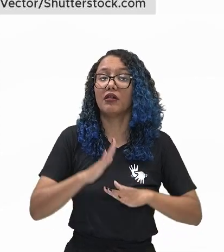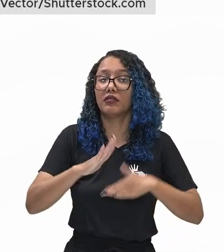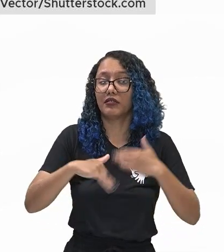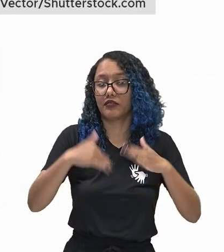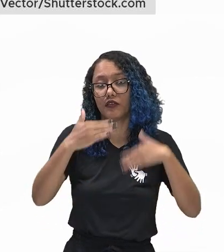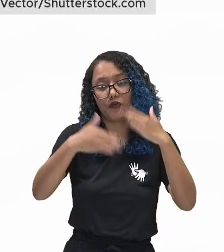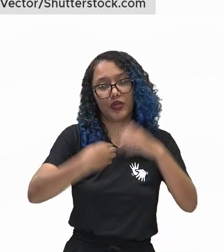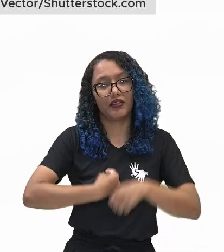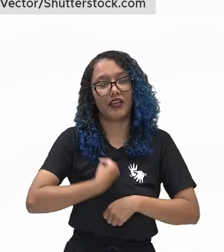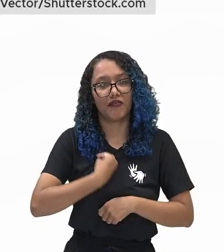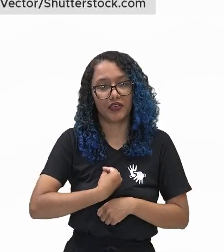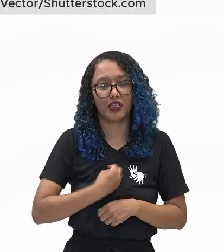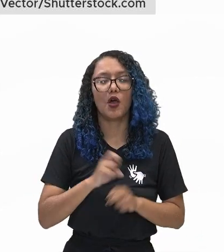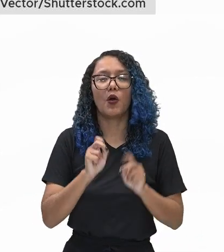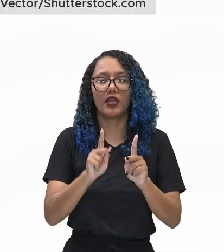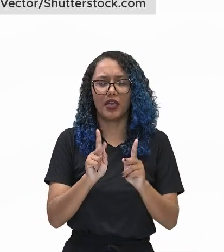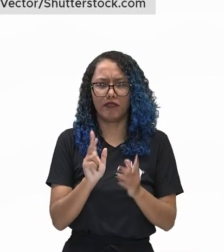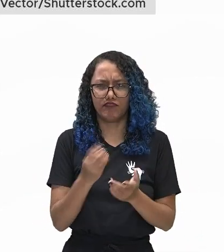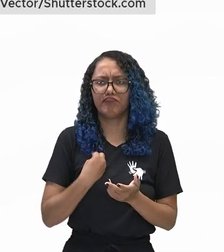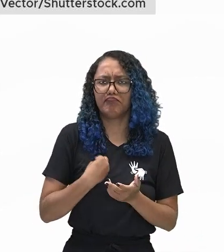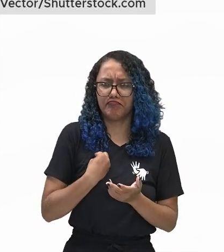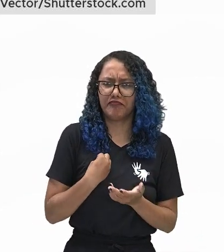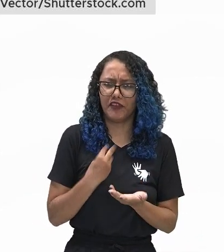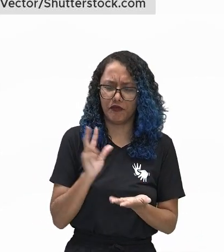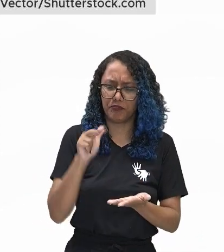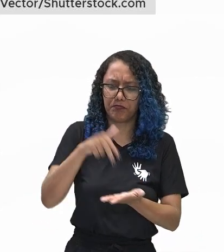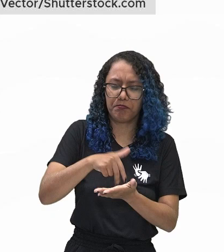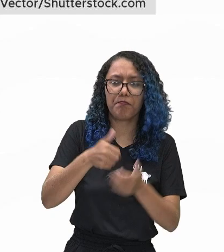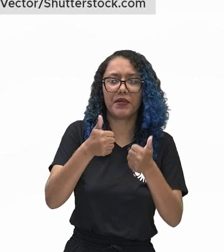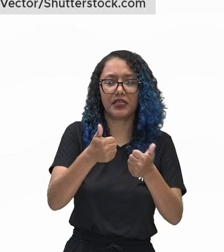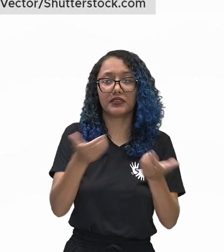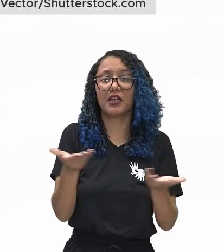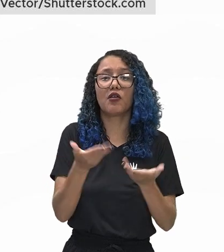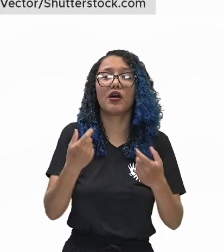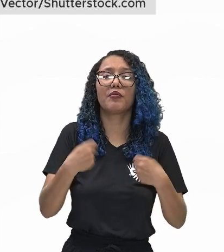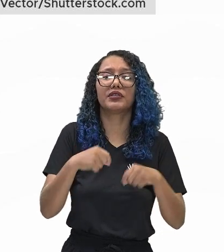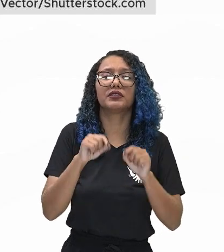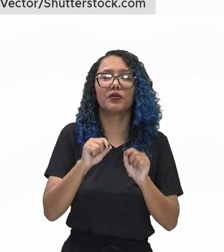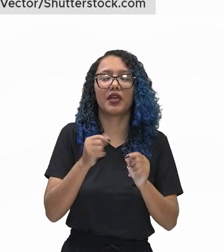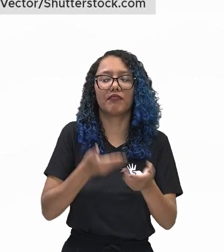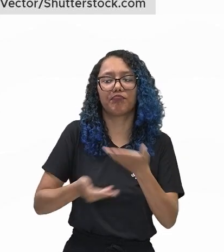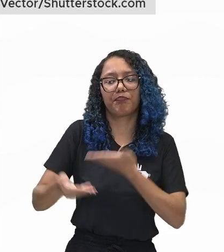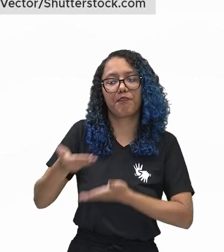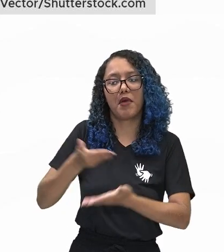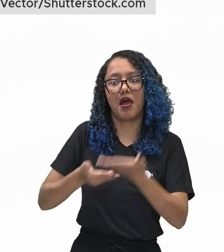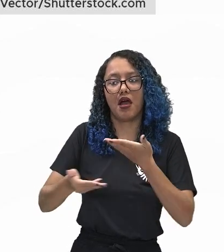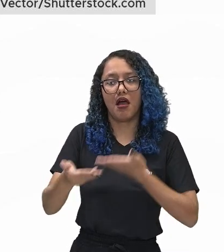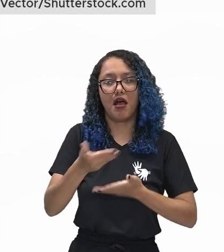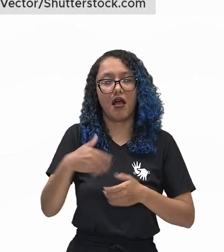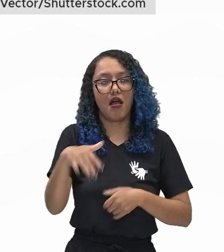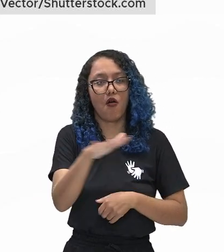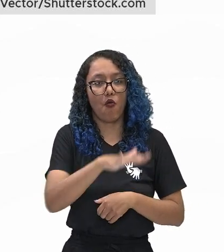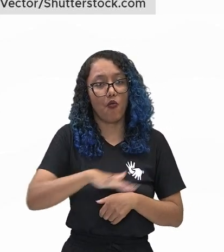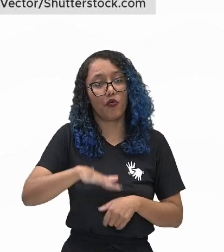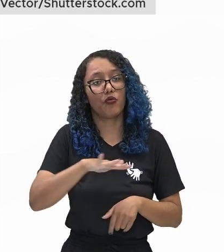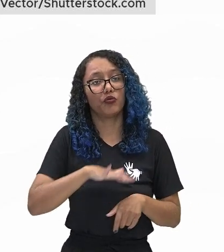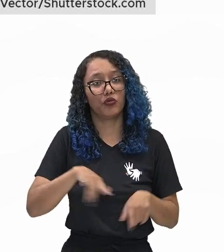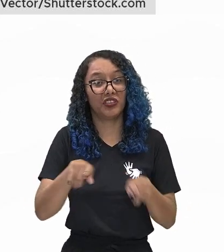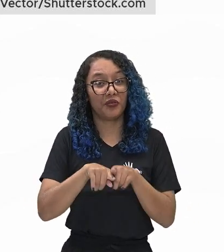da existência. Pronto, eu já estou no mundo. O que eu tenho que fazer agora? Me relacionar com o mundo. O que eu tenho que fazer